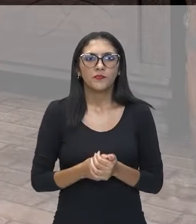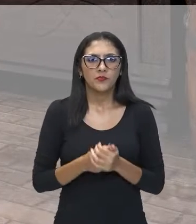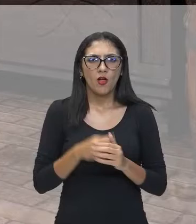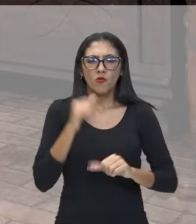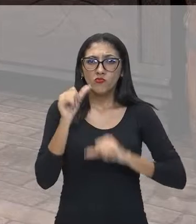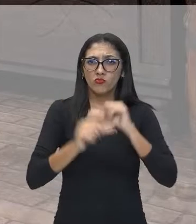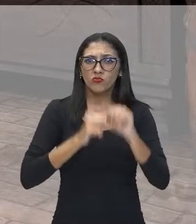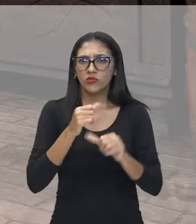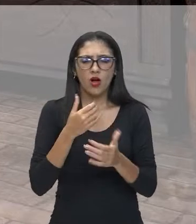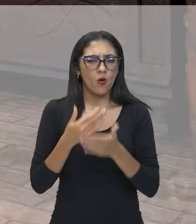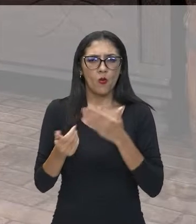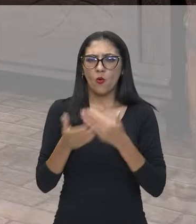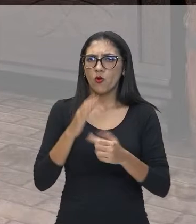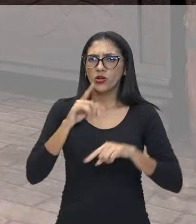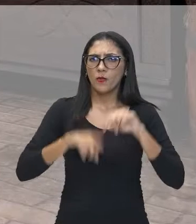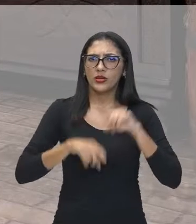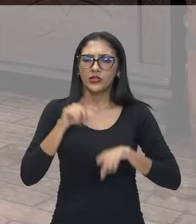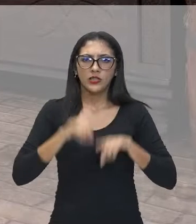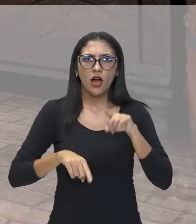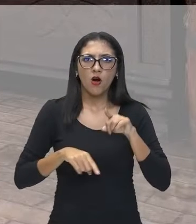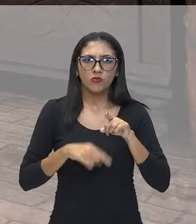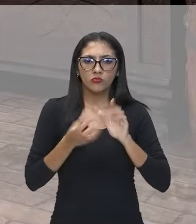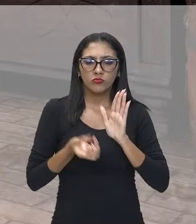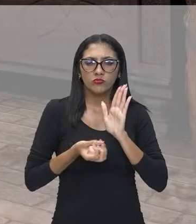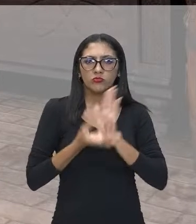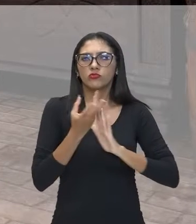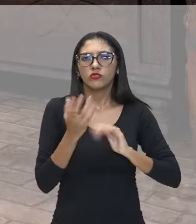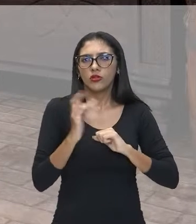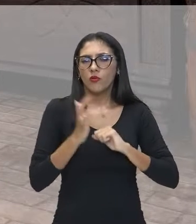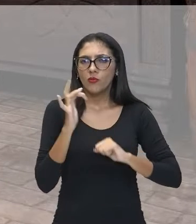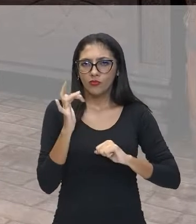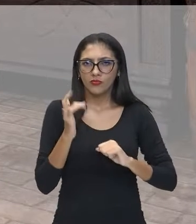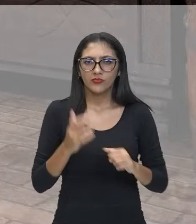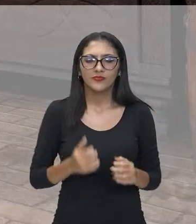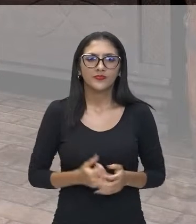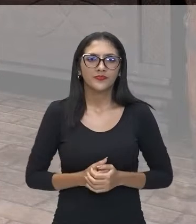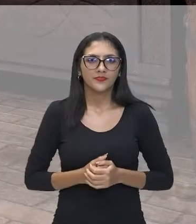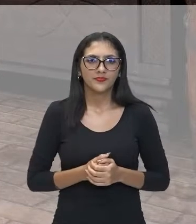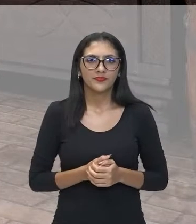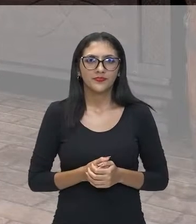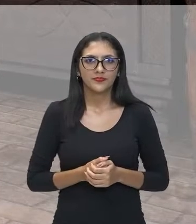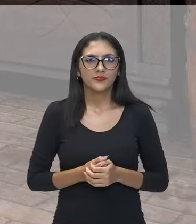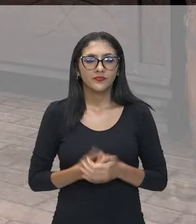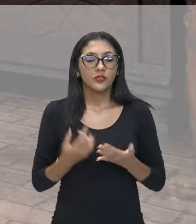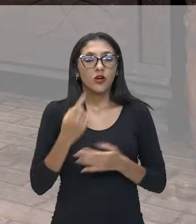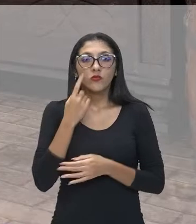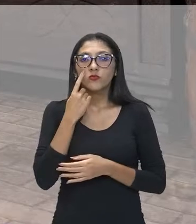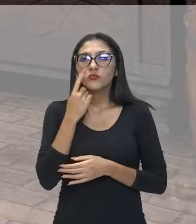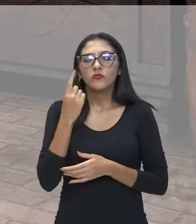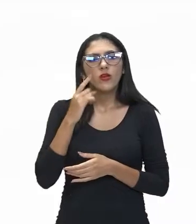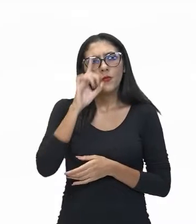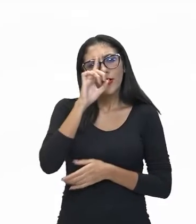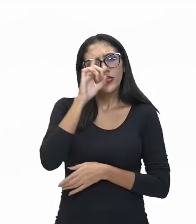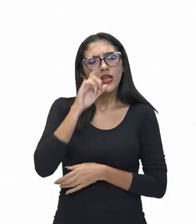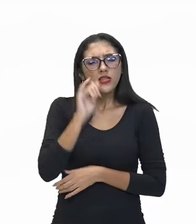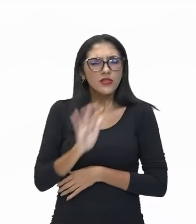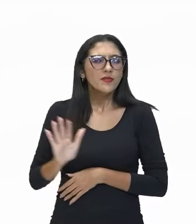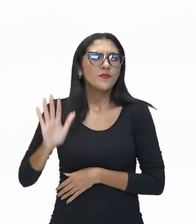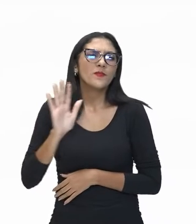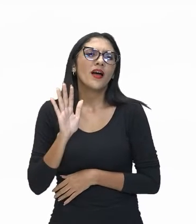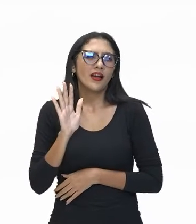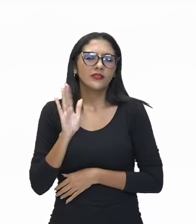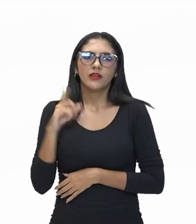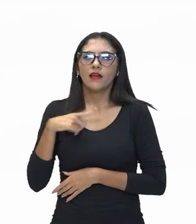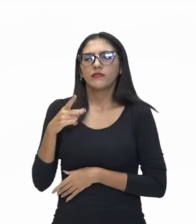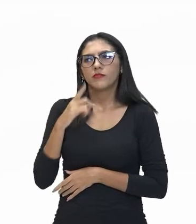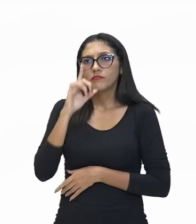qualquer coisa em ouro, né? Então, bora dar uma olhadinha aí na imagem que a gente tem da pedra filosofal, né? Ou pelo menos, né,